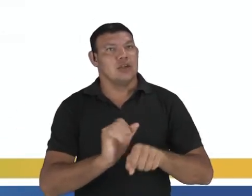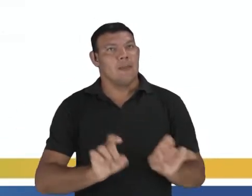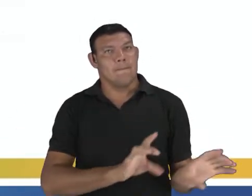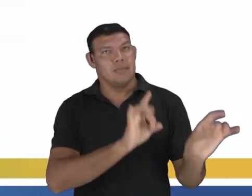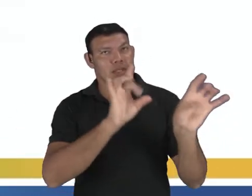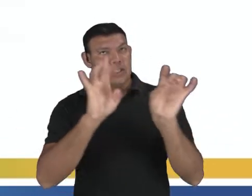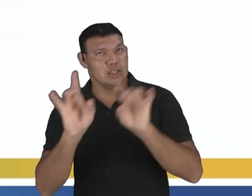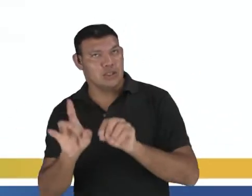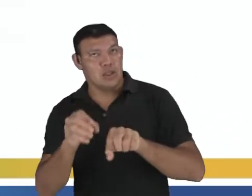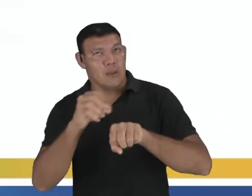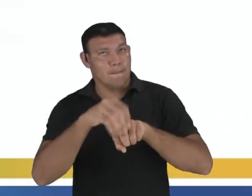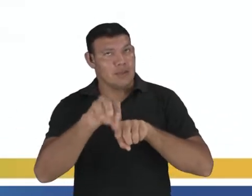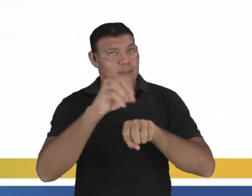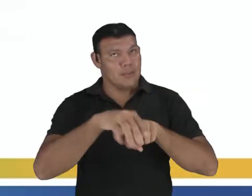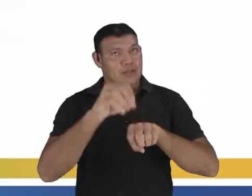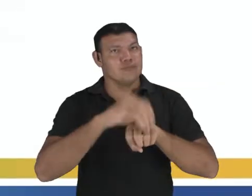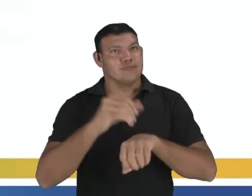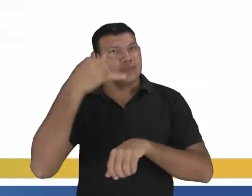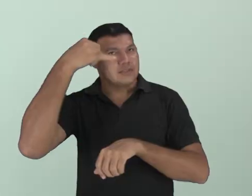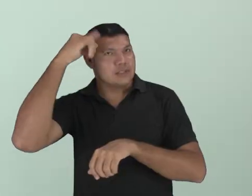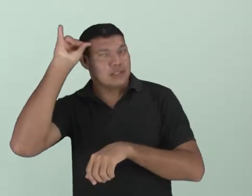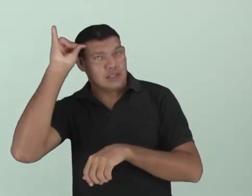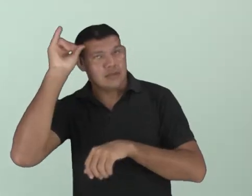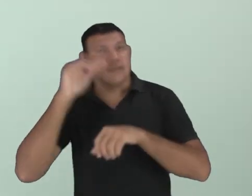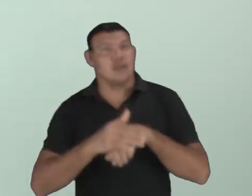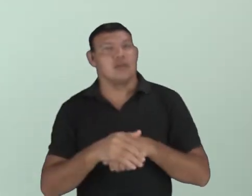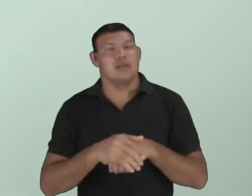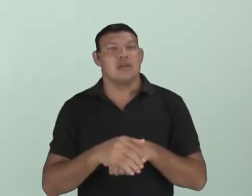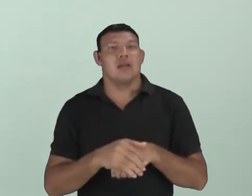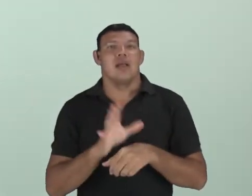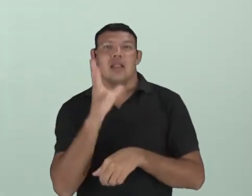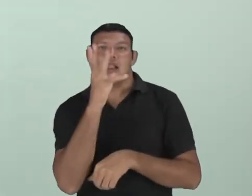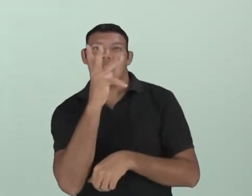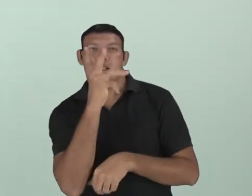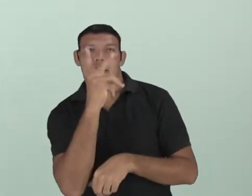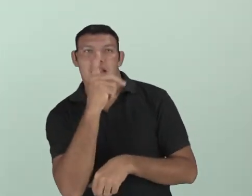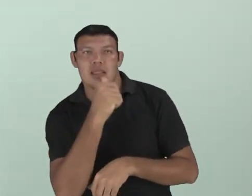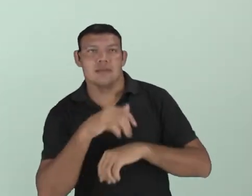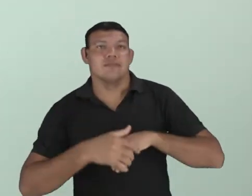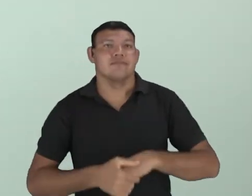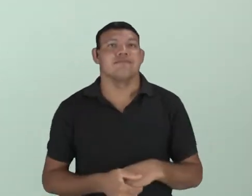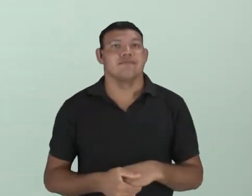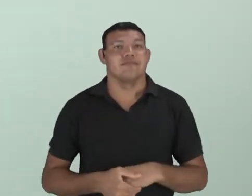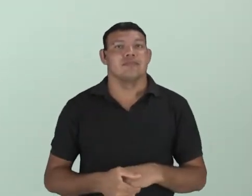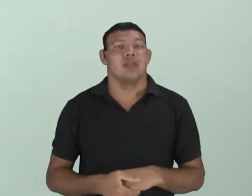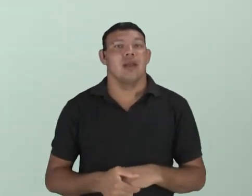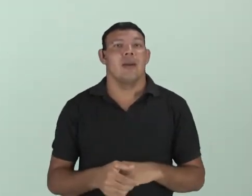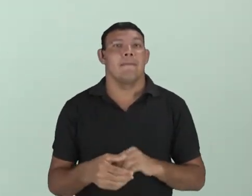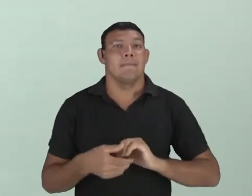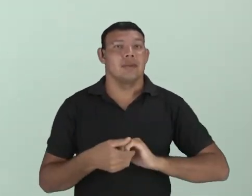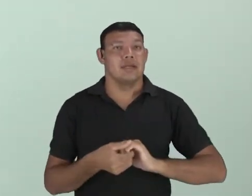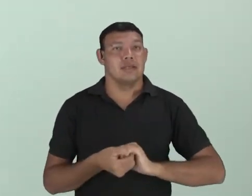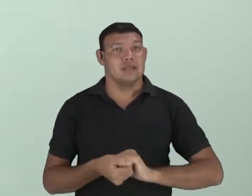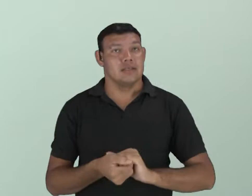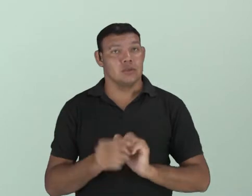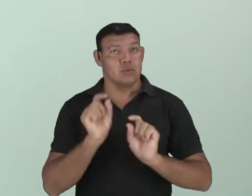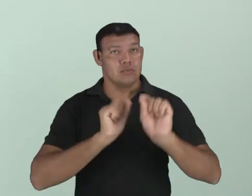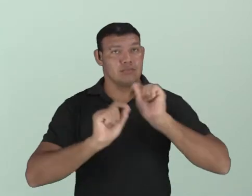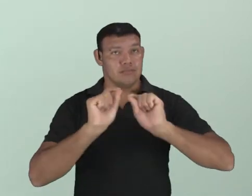cima da hora, o teu cérebro ele vai querer focar muito mais, e isso vai fazer com que você gaste um pouco mais de energia, mas